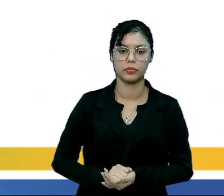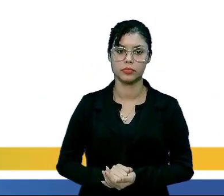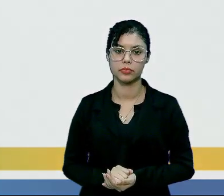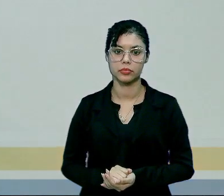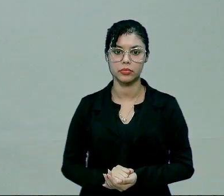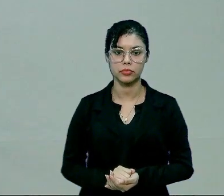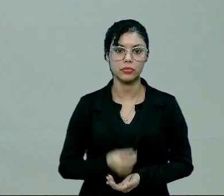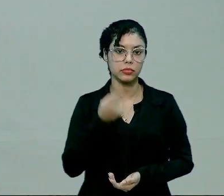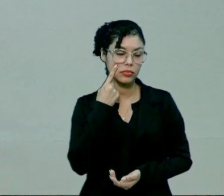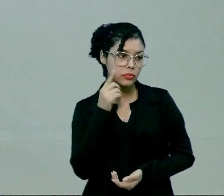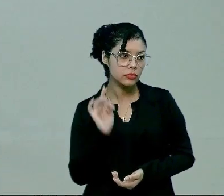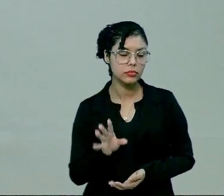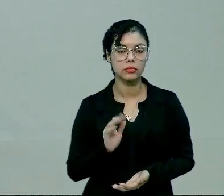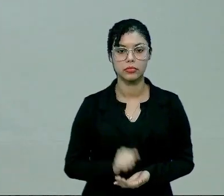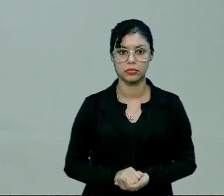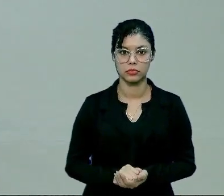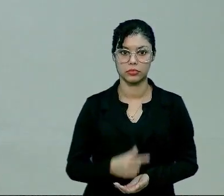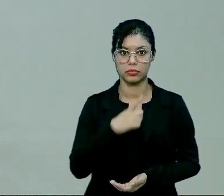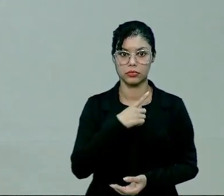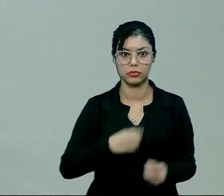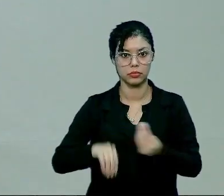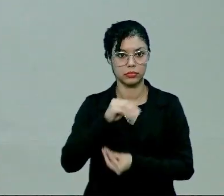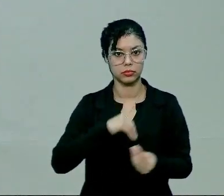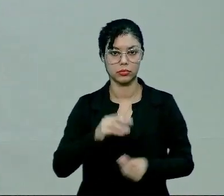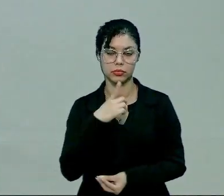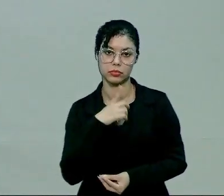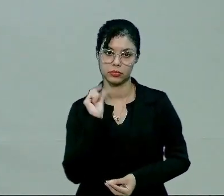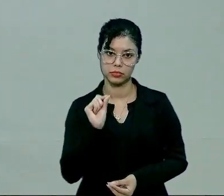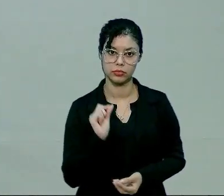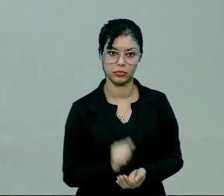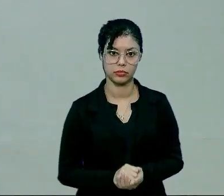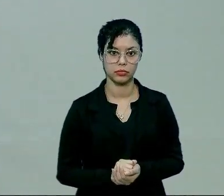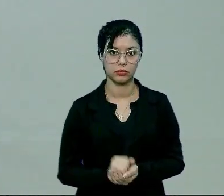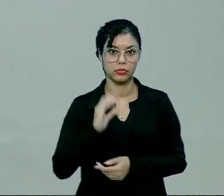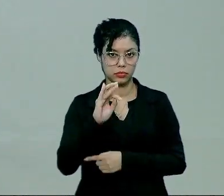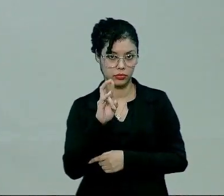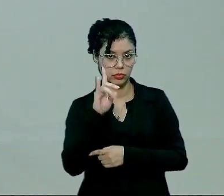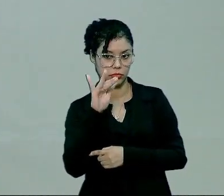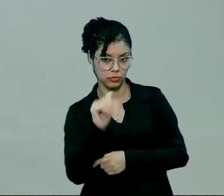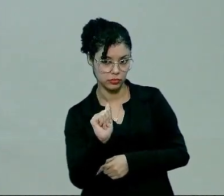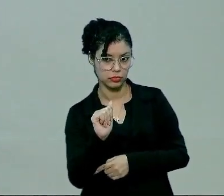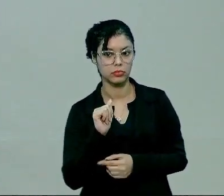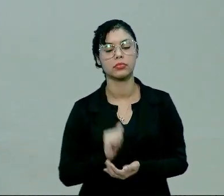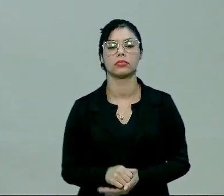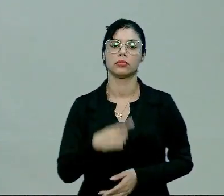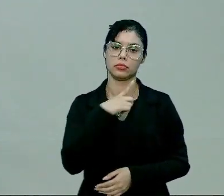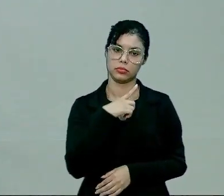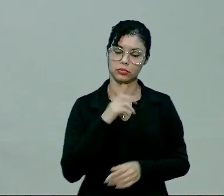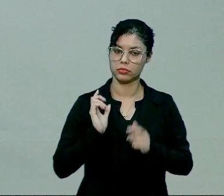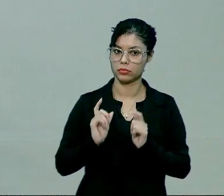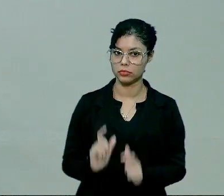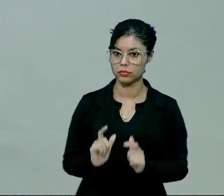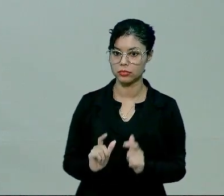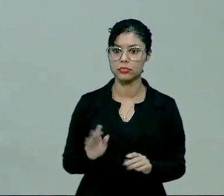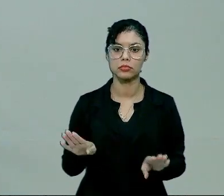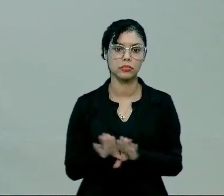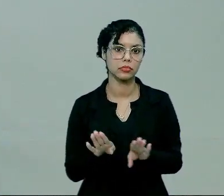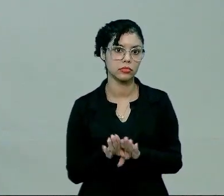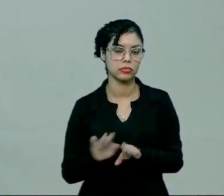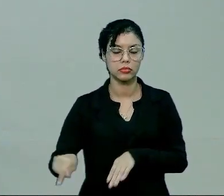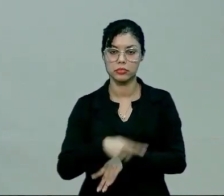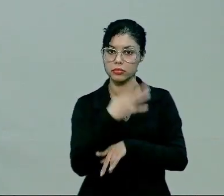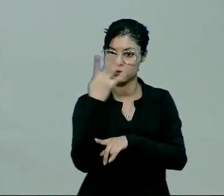D. Olha só, eu tenho uma reação em que eu tenho concentrações, eu tenho uma reação onde eu tenho